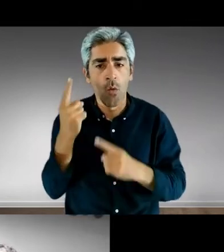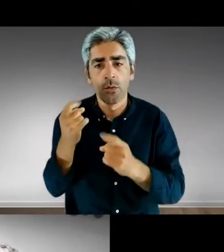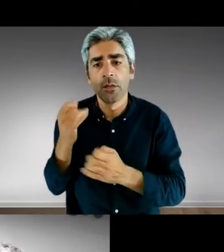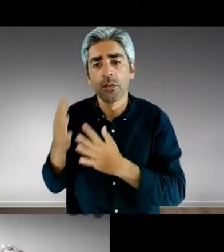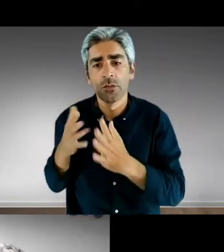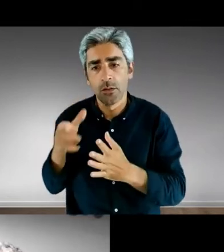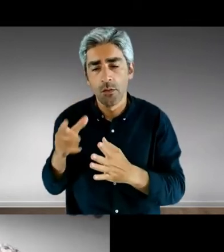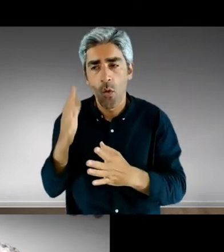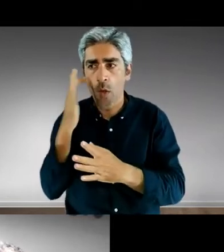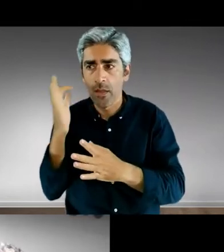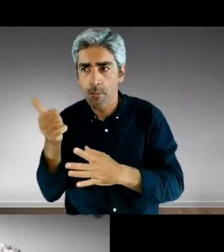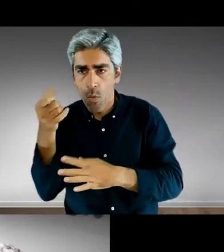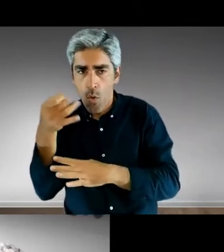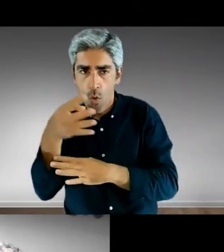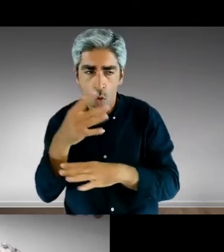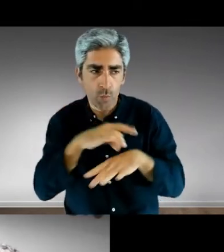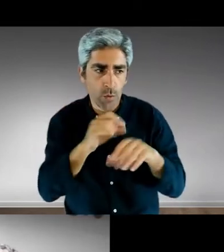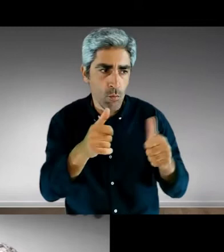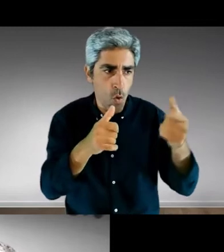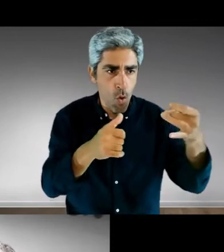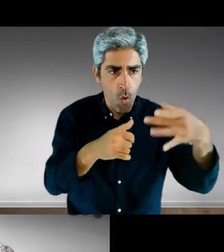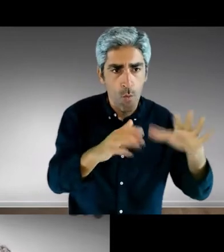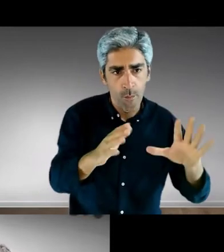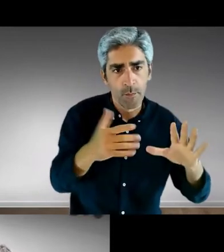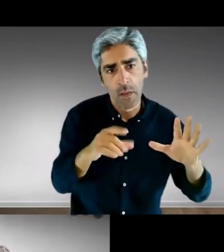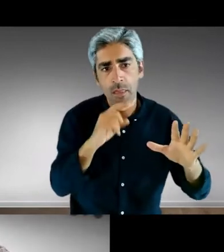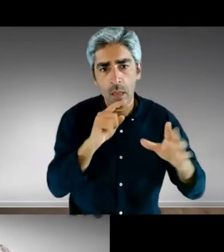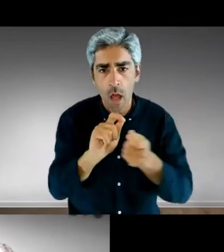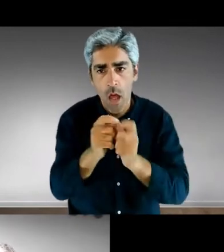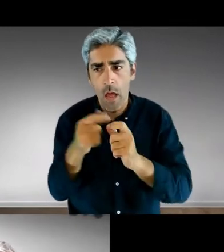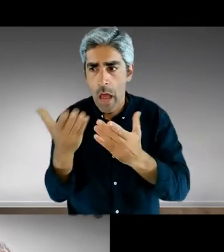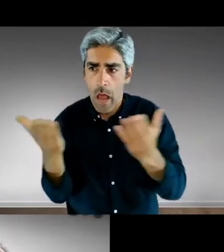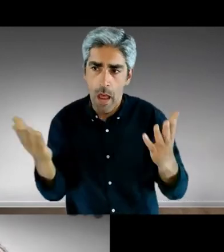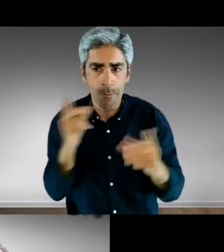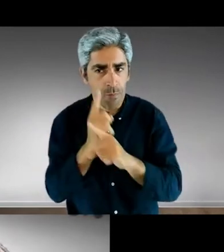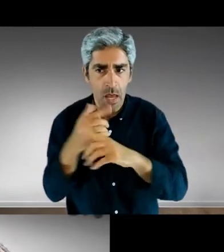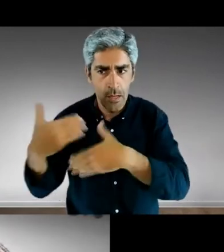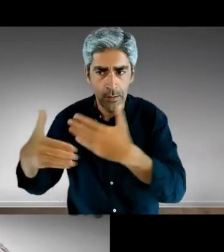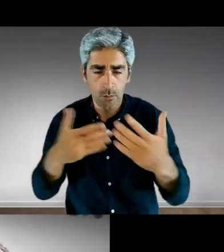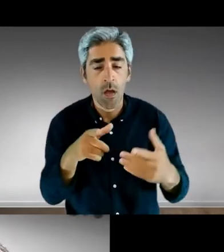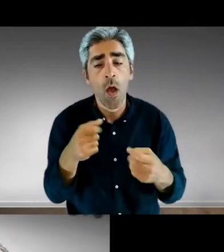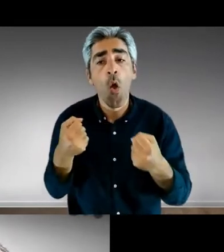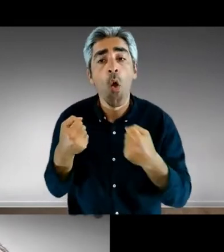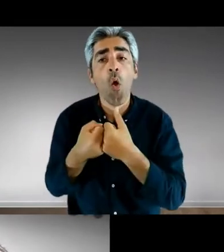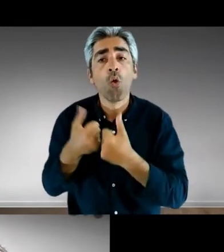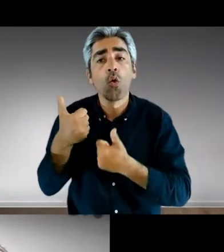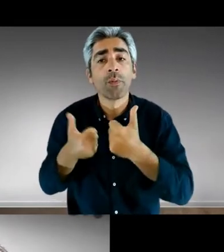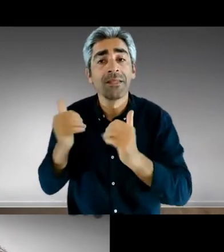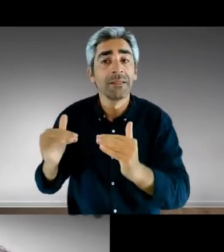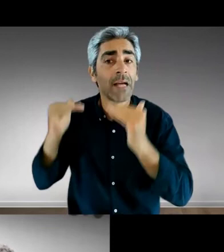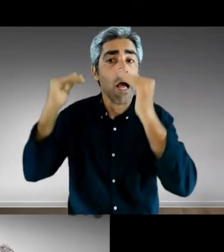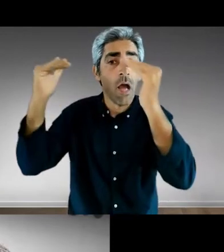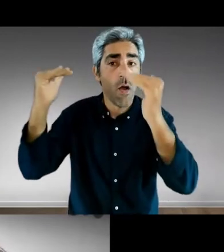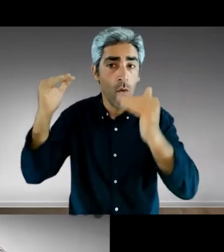hotel que é melhor que o outro, há um hospital que é melhor que o outro, mas há espaço para os outros existirem. No mundo da alta competição, se